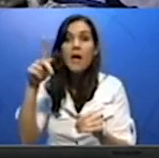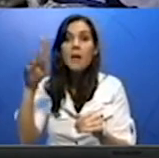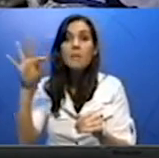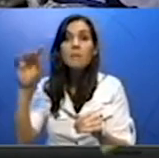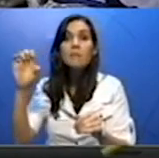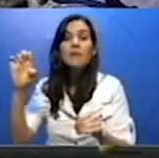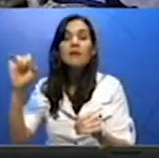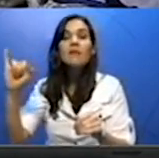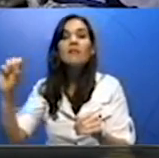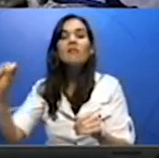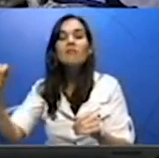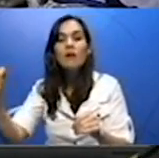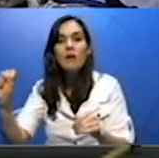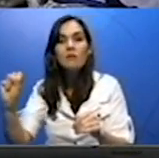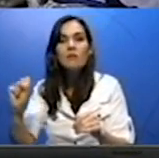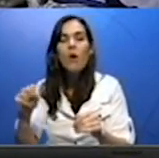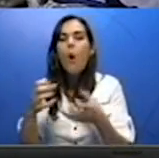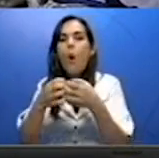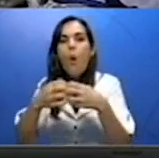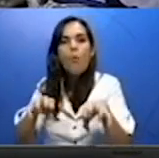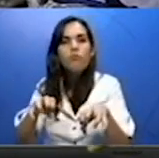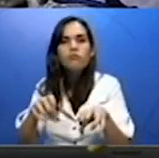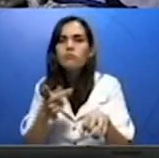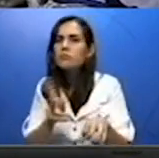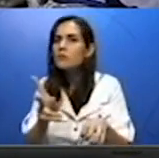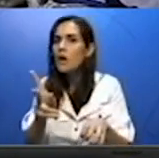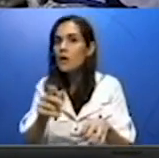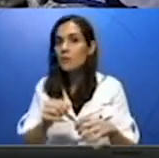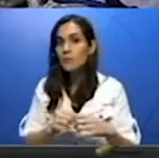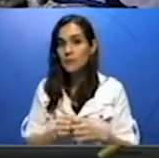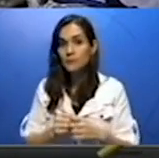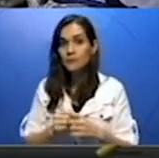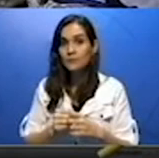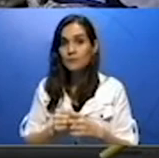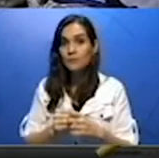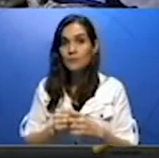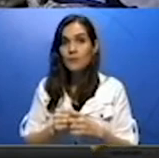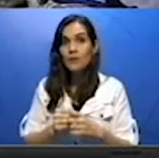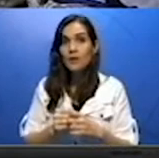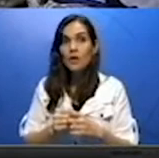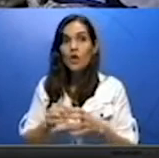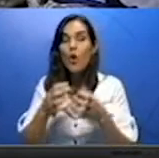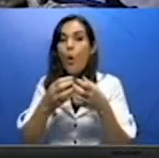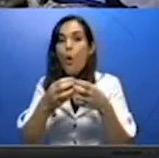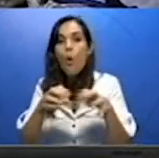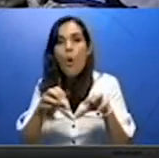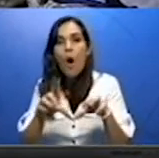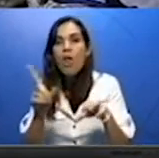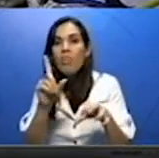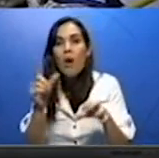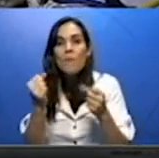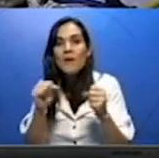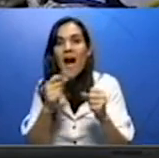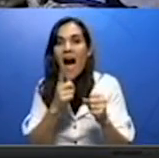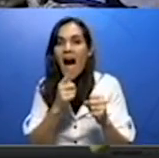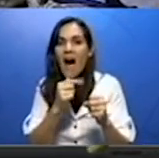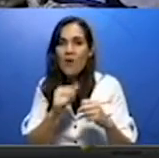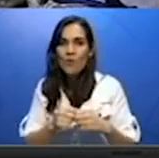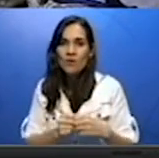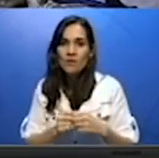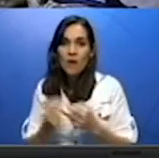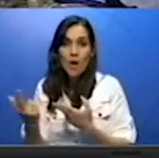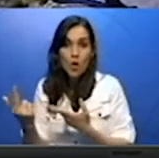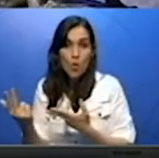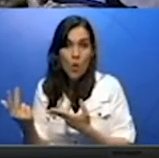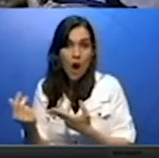só animais que botam ovos e um ovo elimina completamente a necessidade de ter um ambiente aquático para desenvolver uma